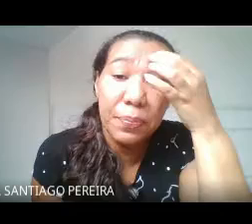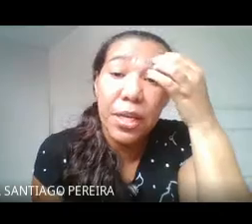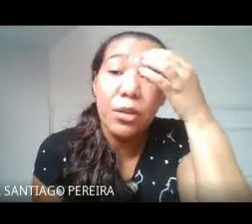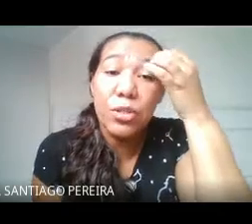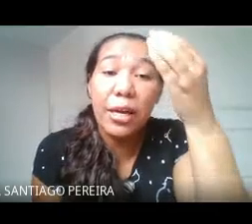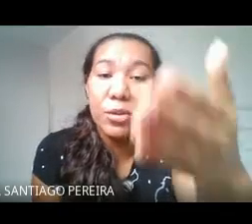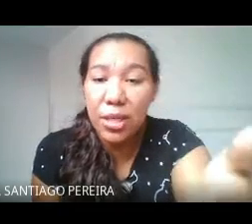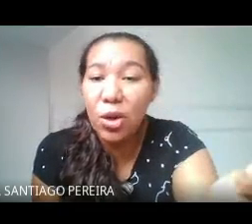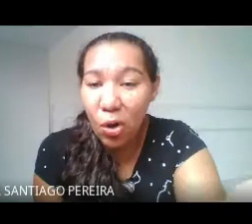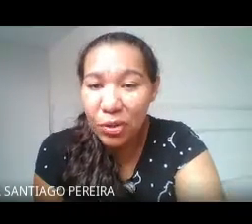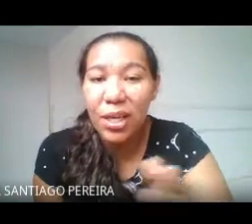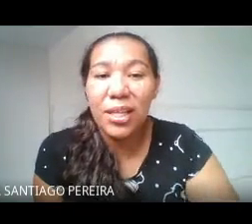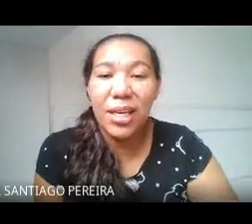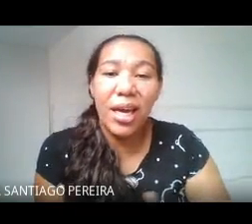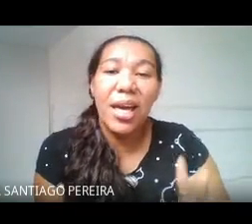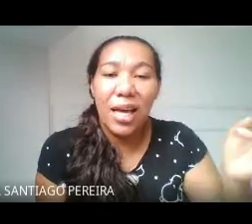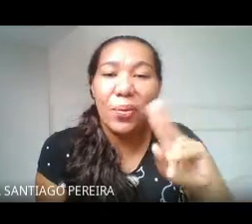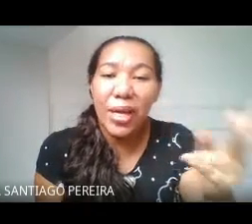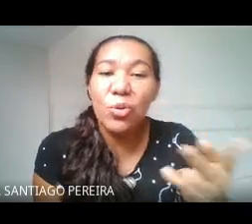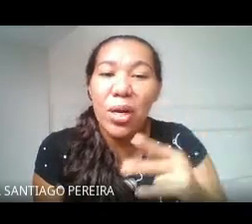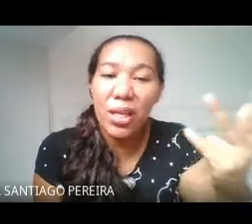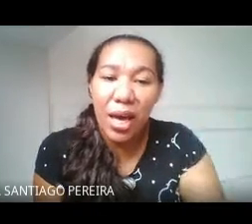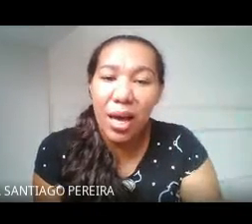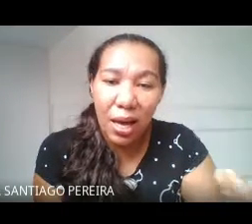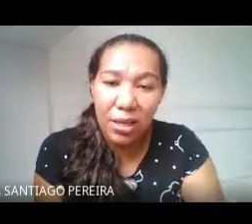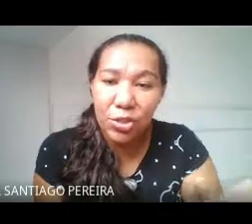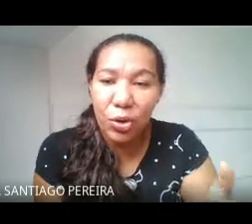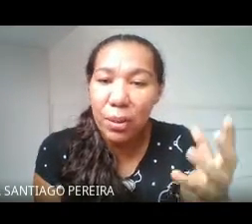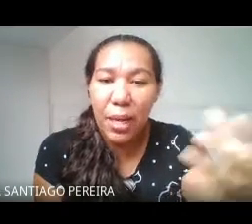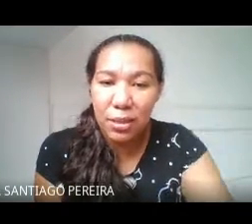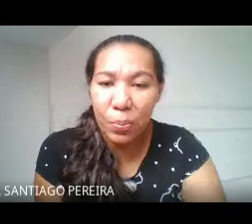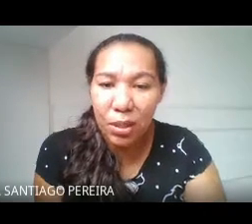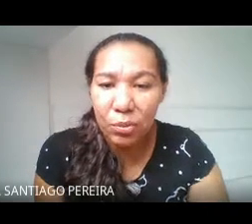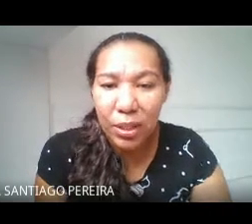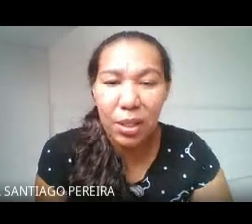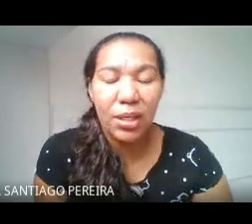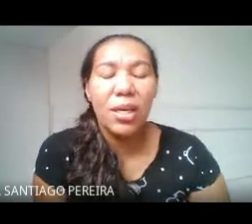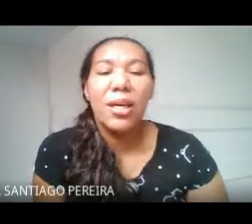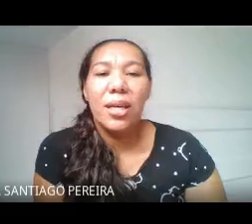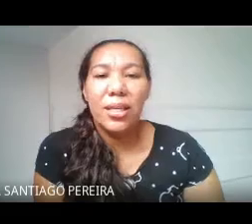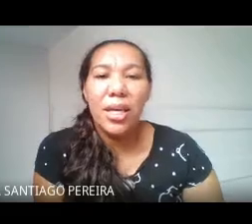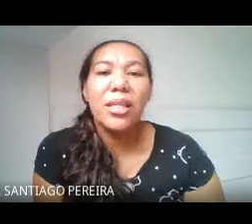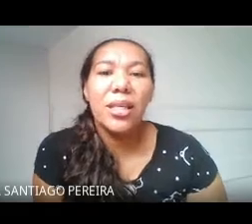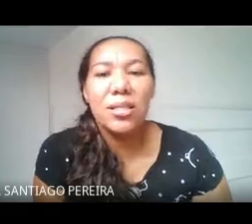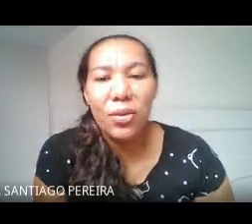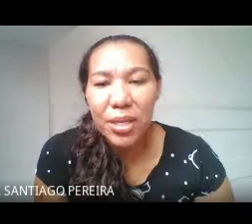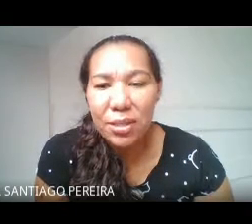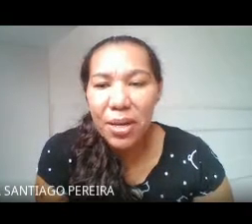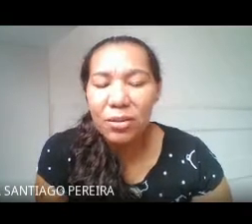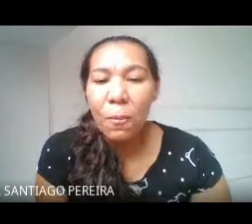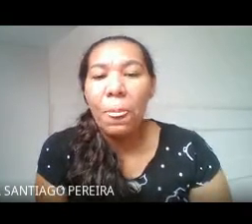doida mesmo. Do século XIX, né? Não é à toa que a história passa no período em que ele tem